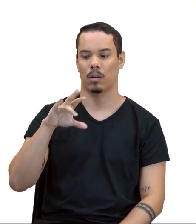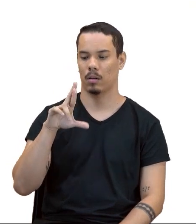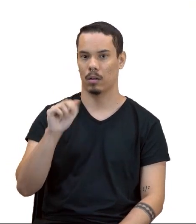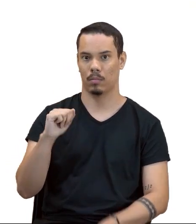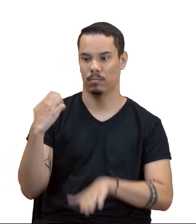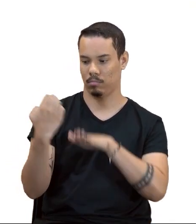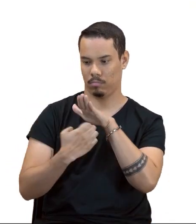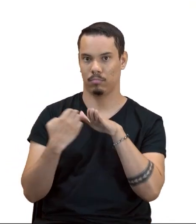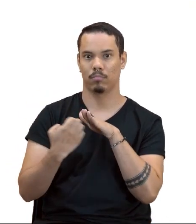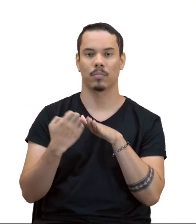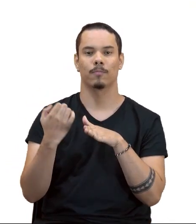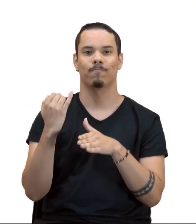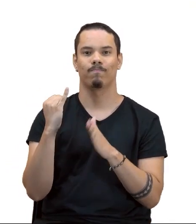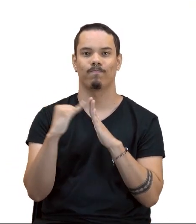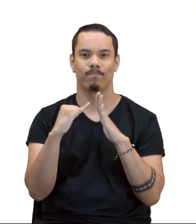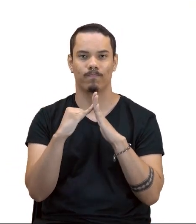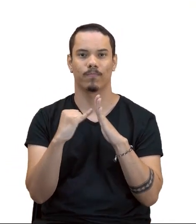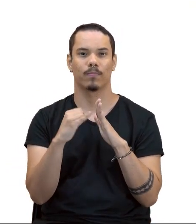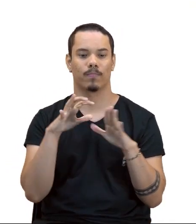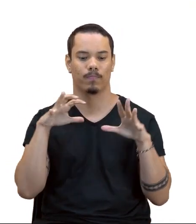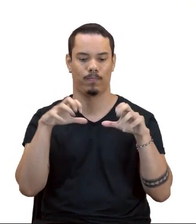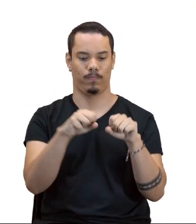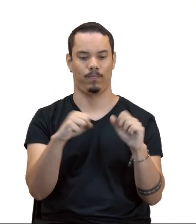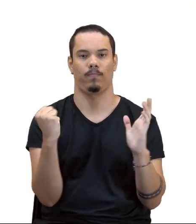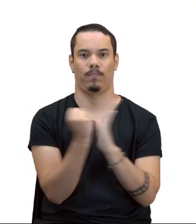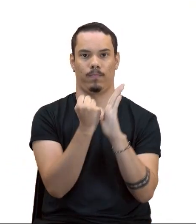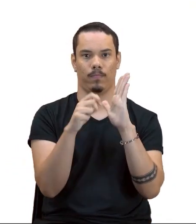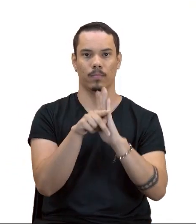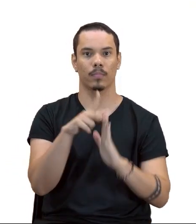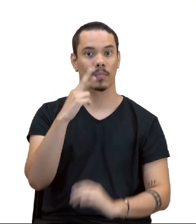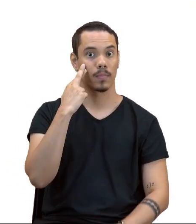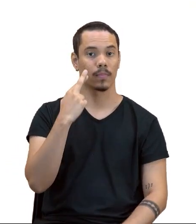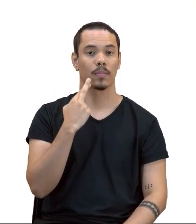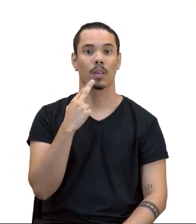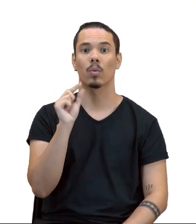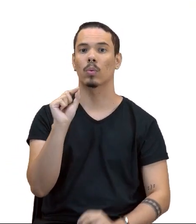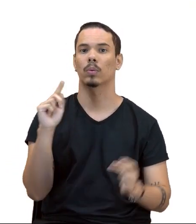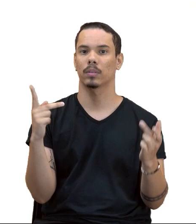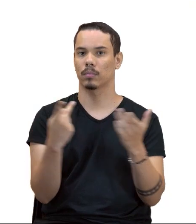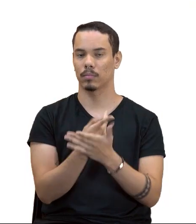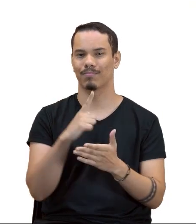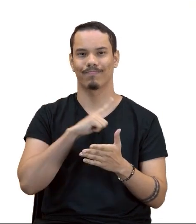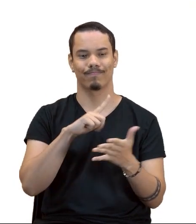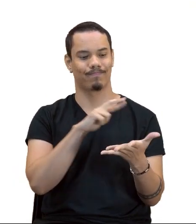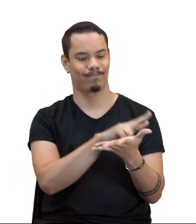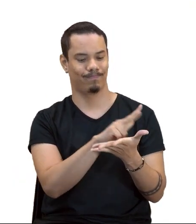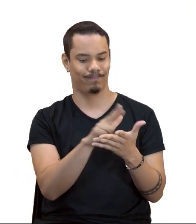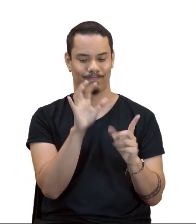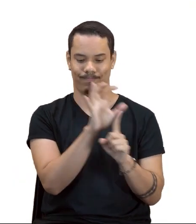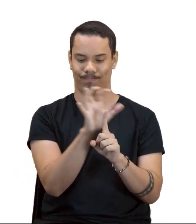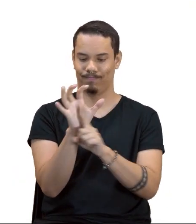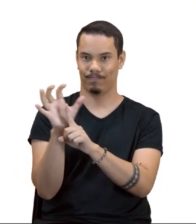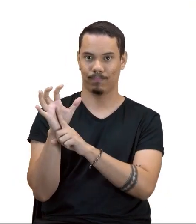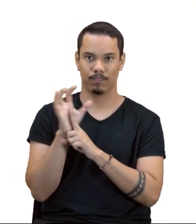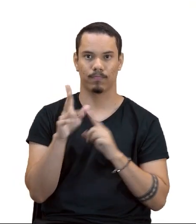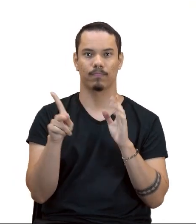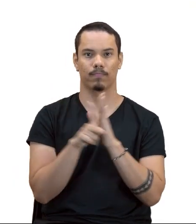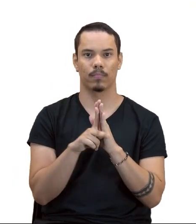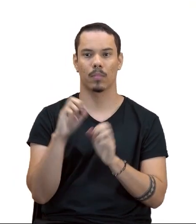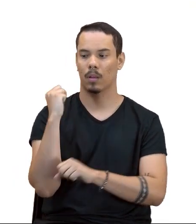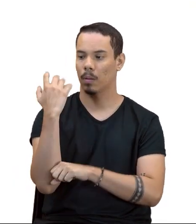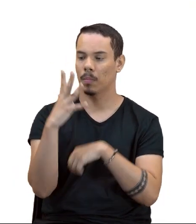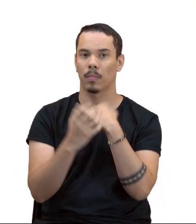projeto, boa parte desse projeto de colonização aqui de Rondônia, gerou vários impactos de ordem ambiental no estado de